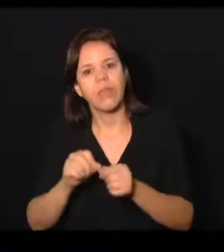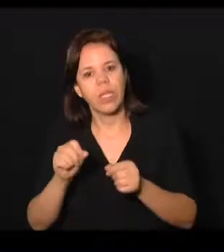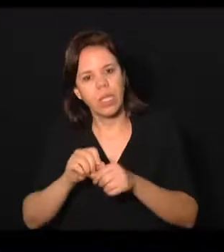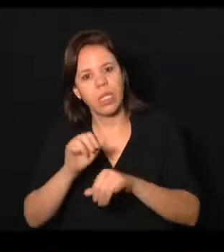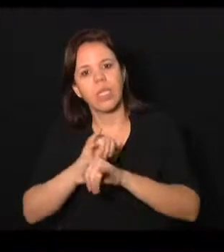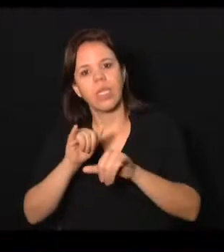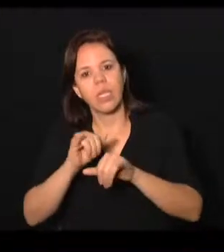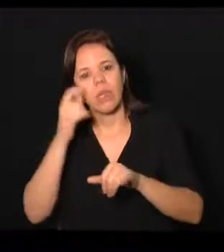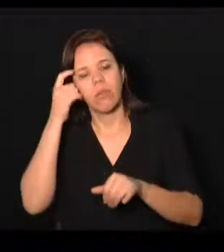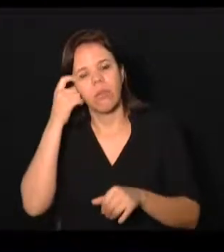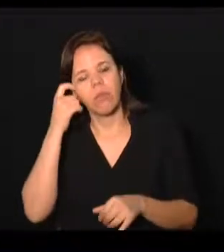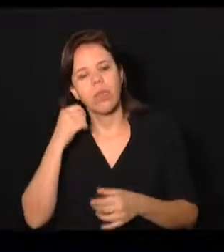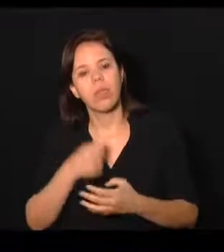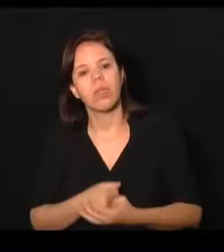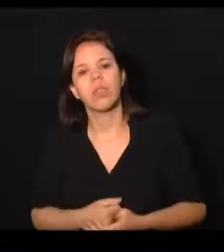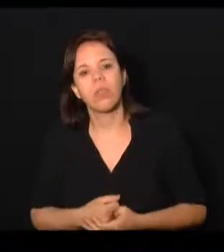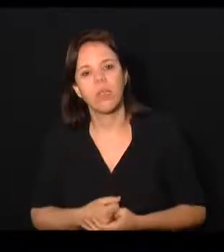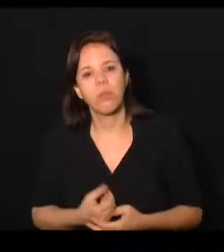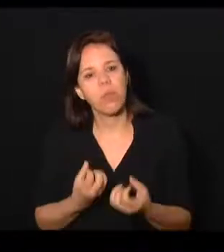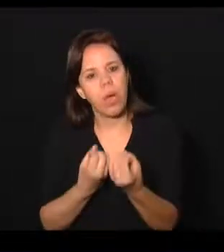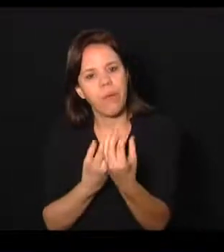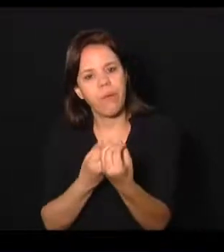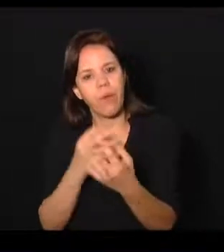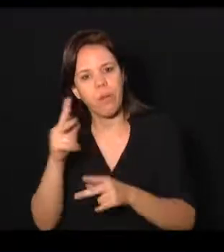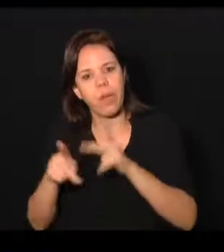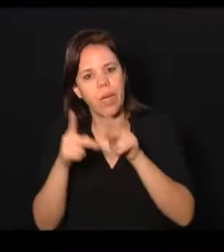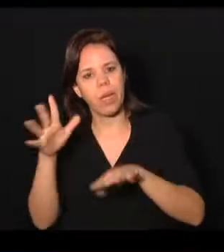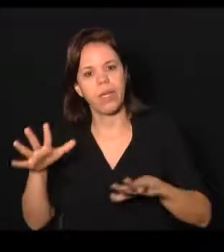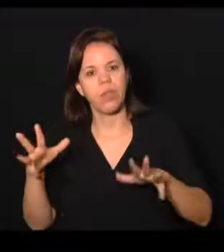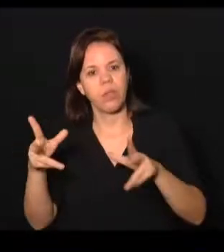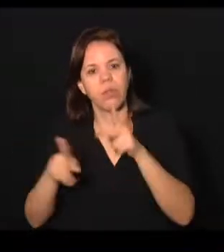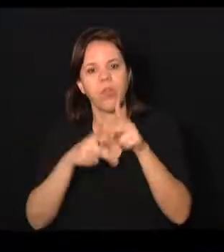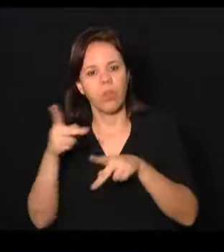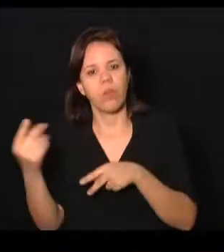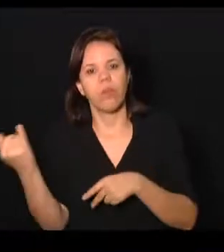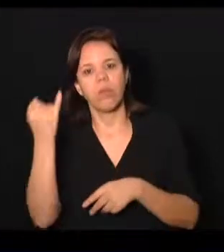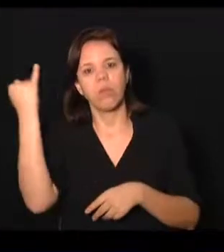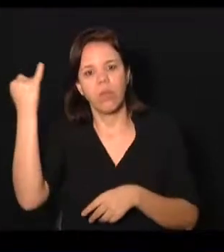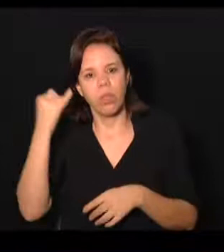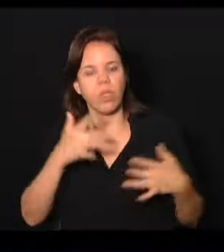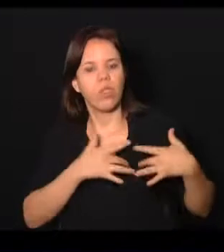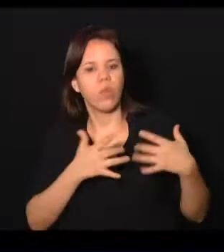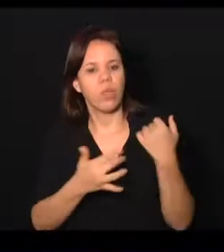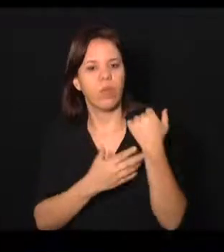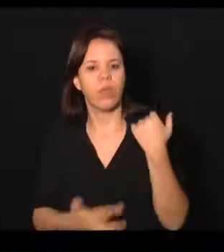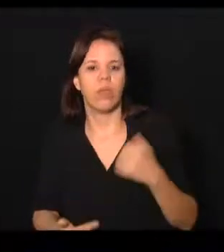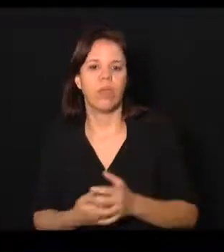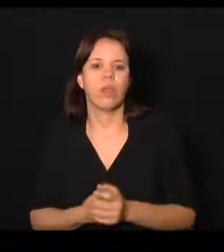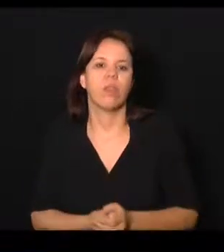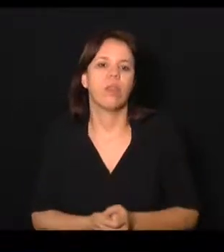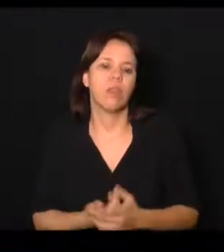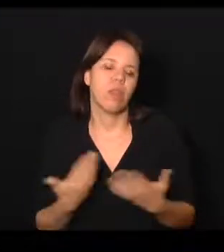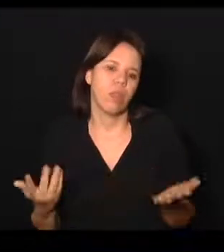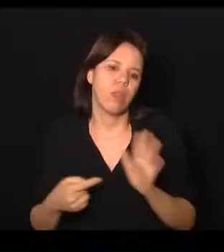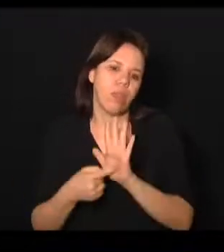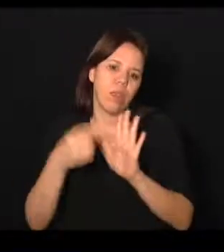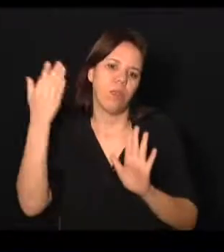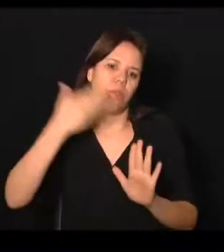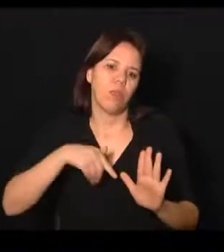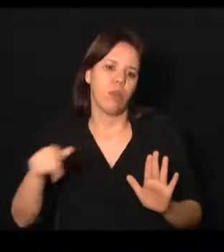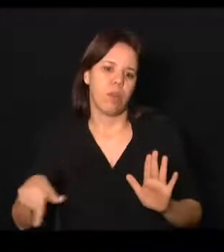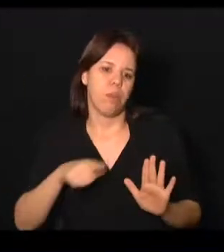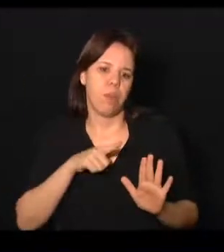campanha para informar a população da importância da doação de sangue. E aí mostra aqui também